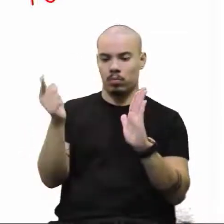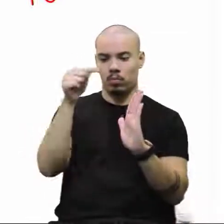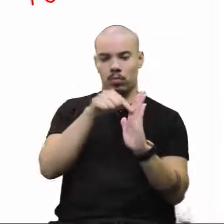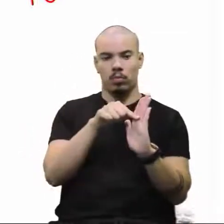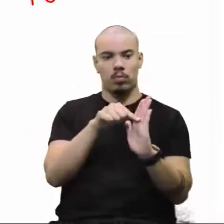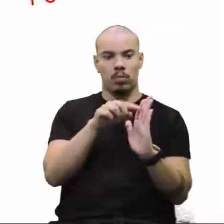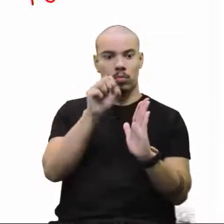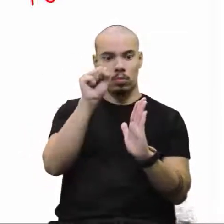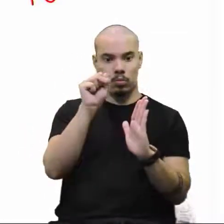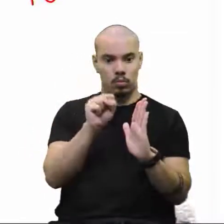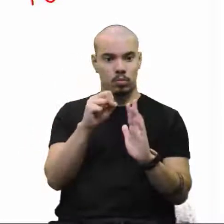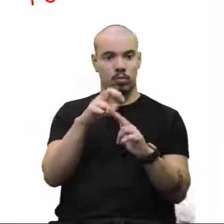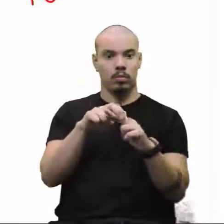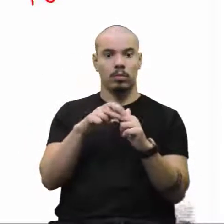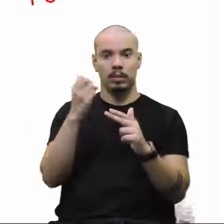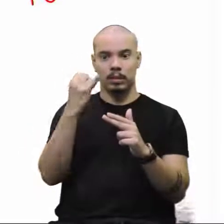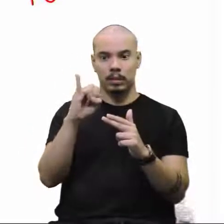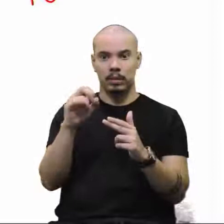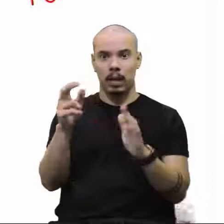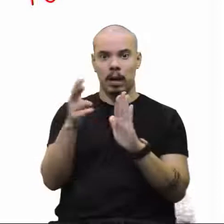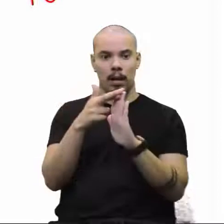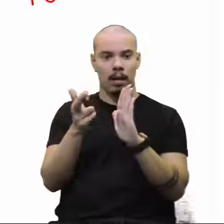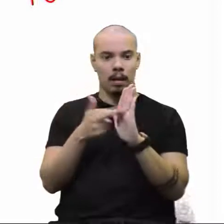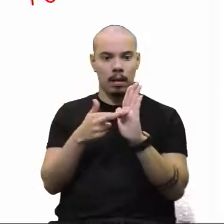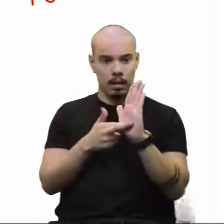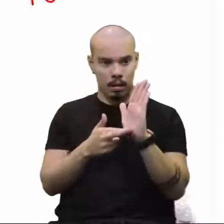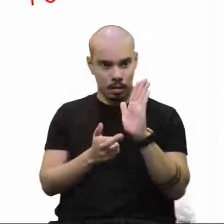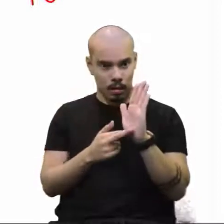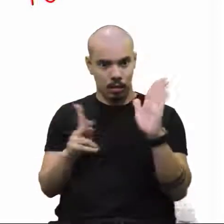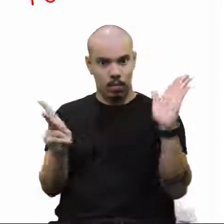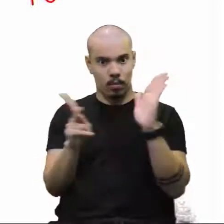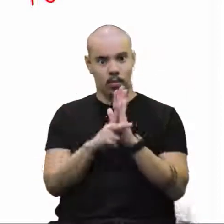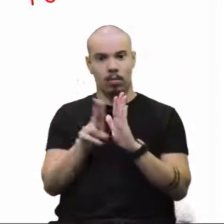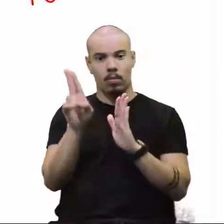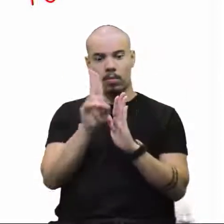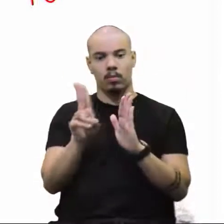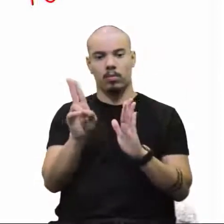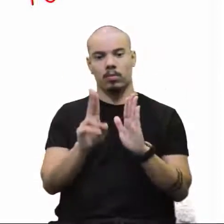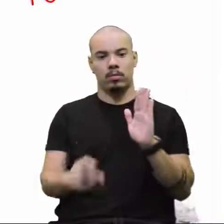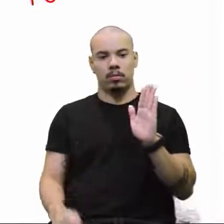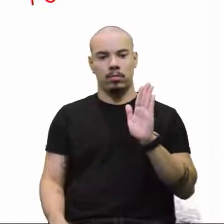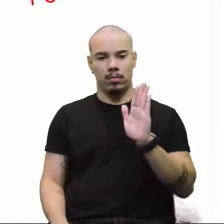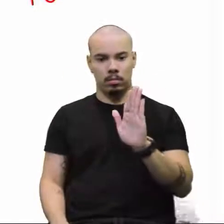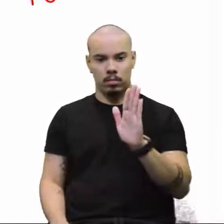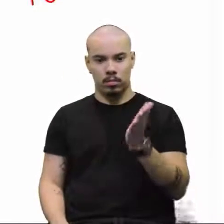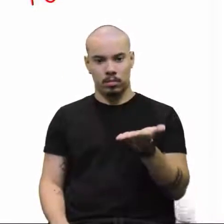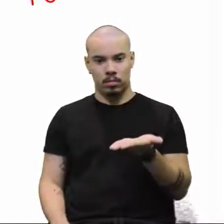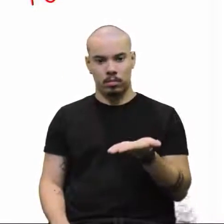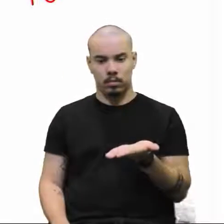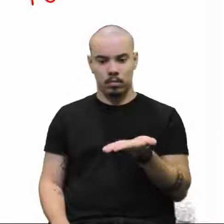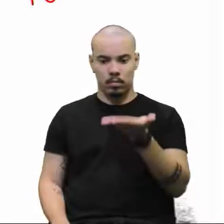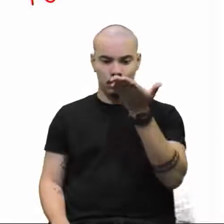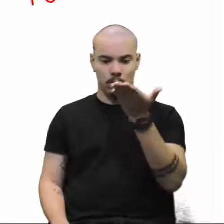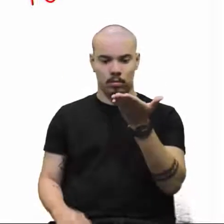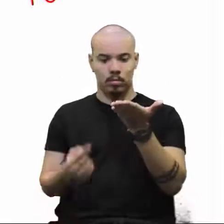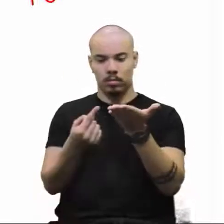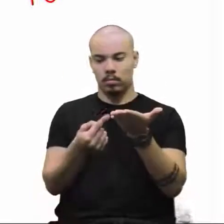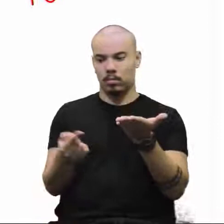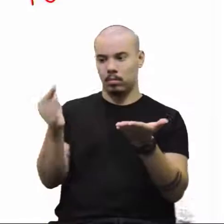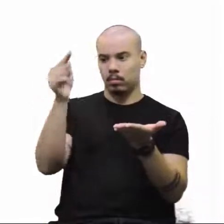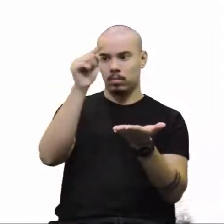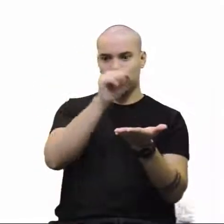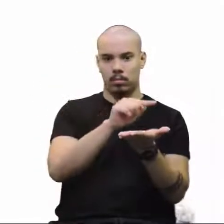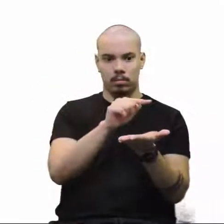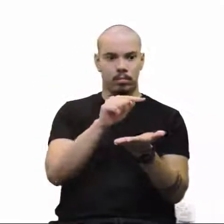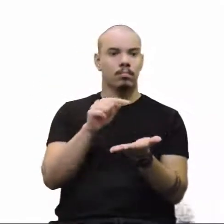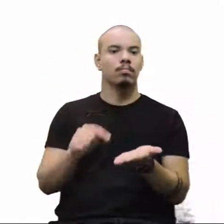como empurrão, né? Aí a corrente tem que sair do mercúrio para... Exatamente. Cima. Do mercúrio para cima, de baixo para